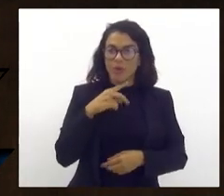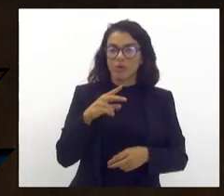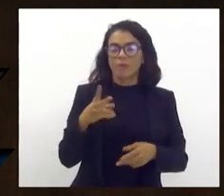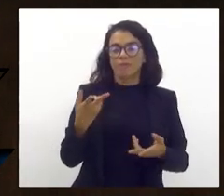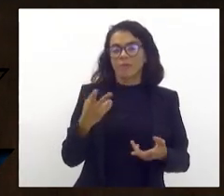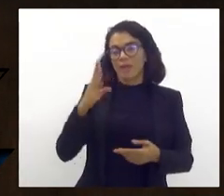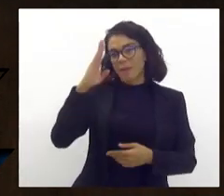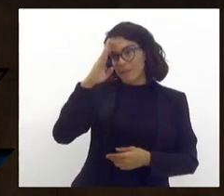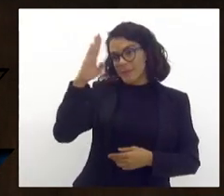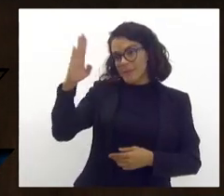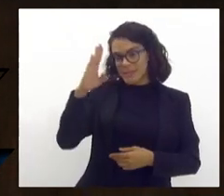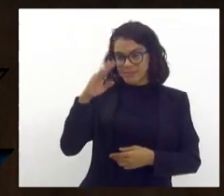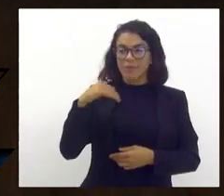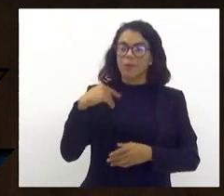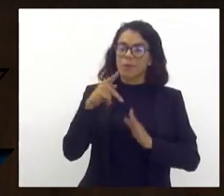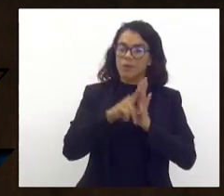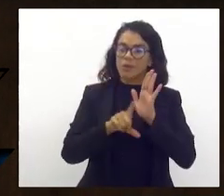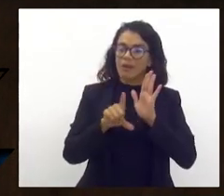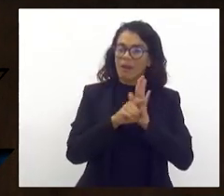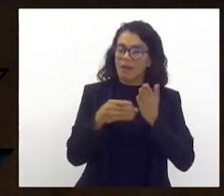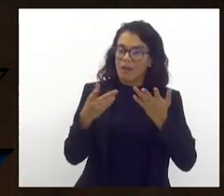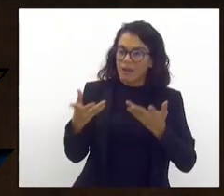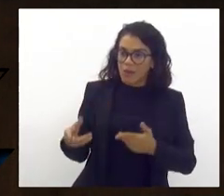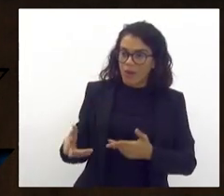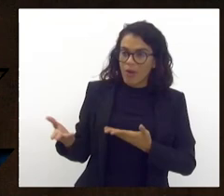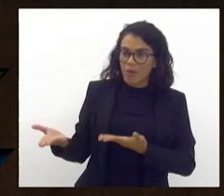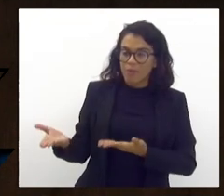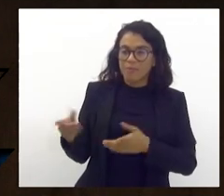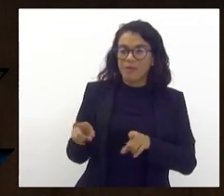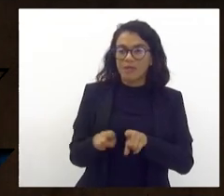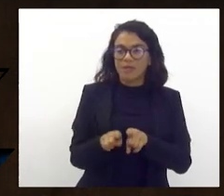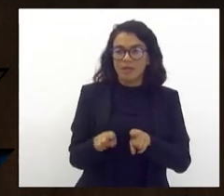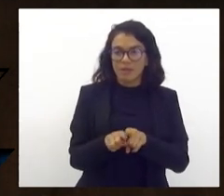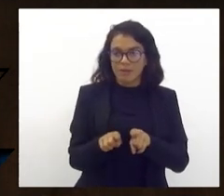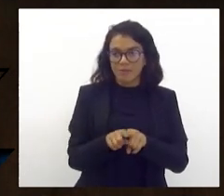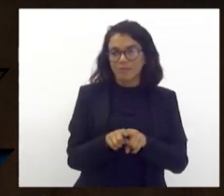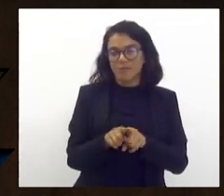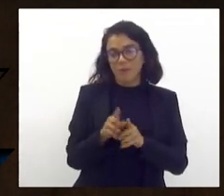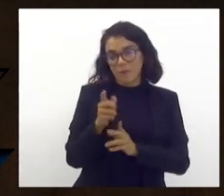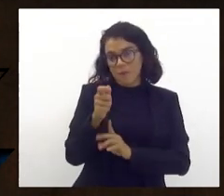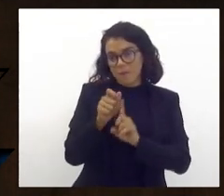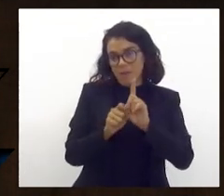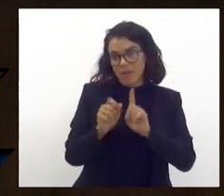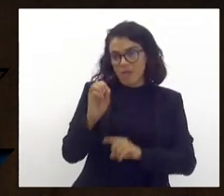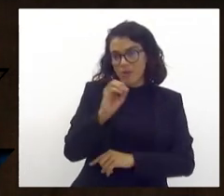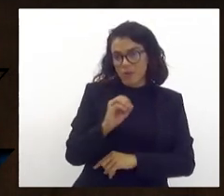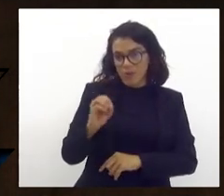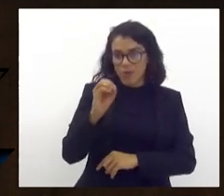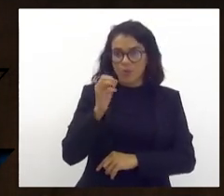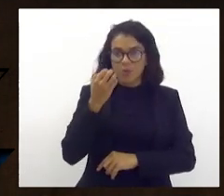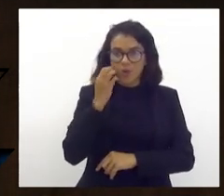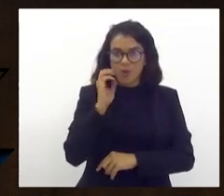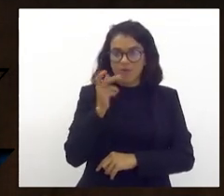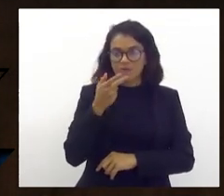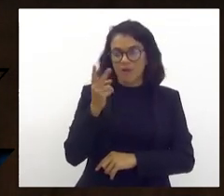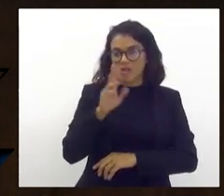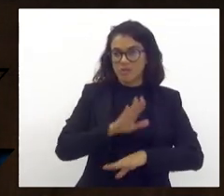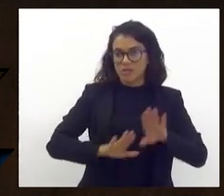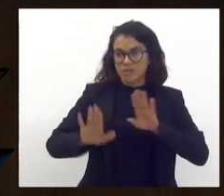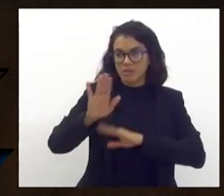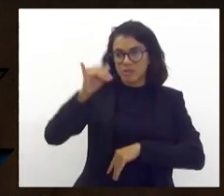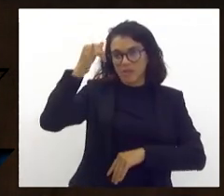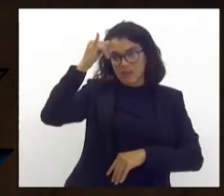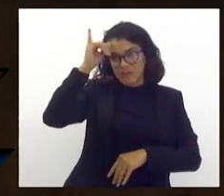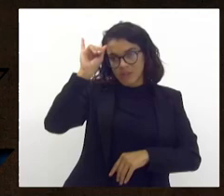que é fundamental um projeto como esse, mas também, nesse mês do Outubro Rosa, em que a gente fala de prevenção e combate